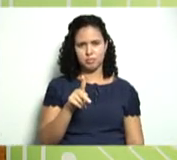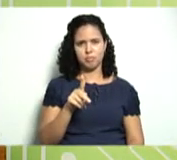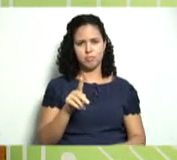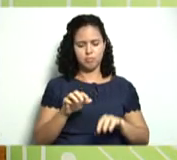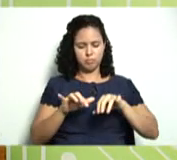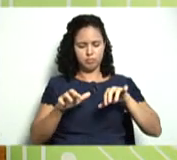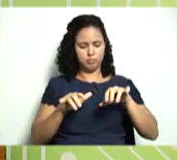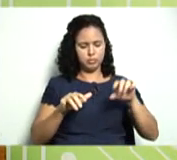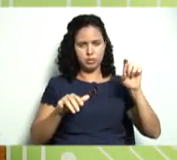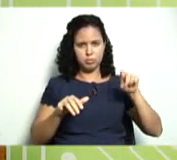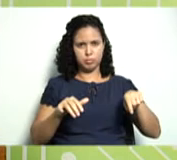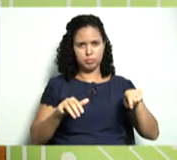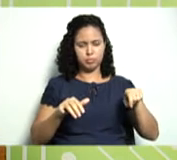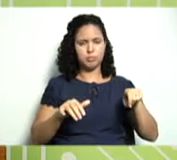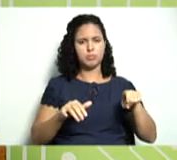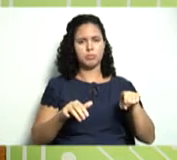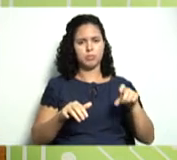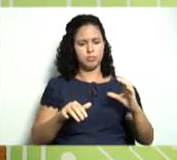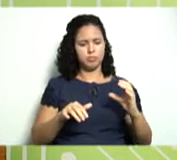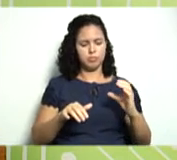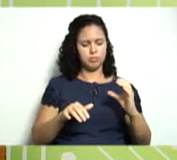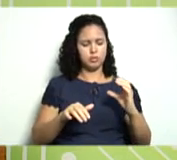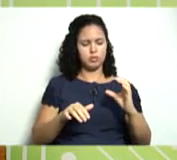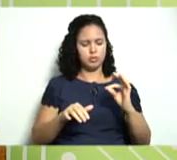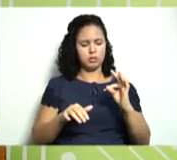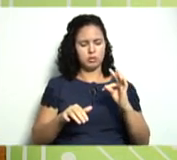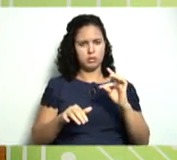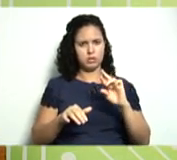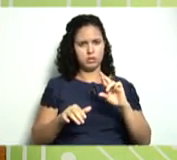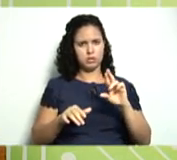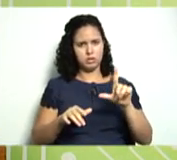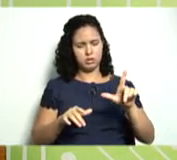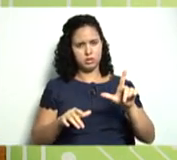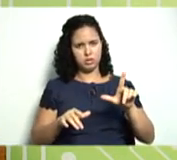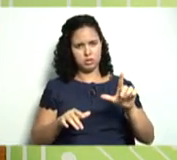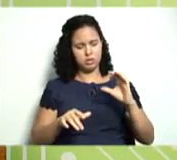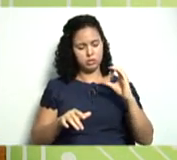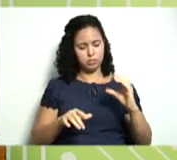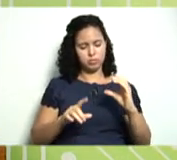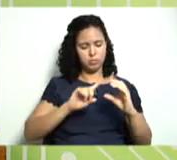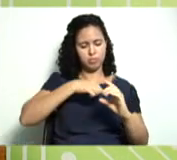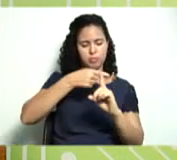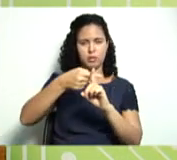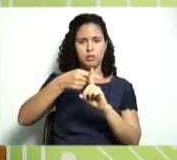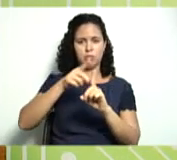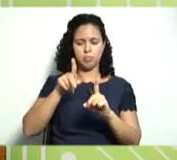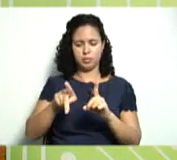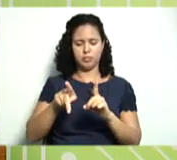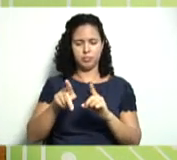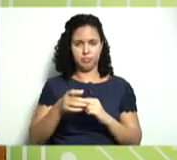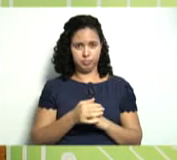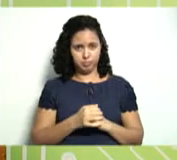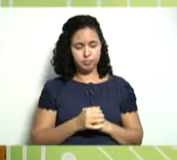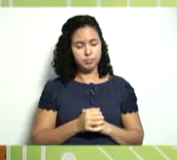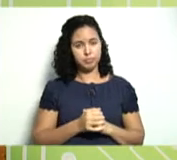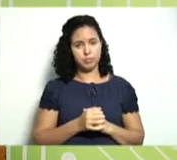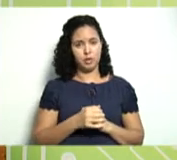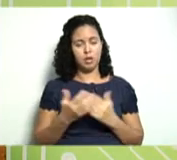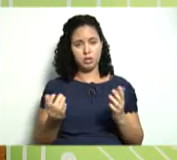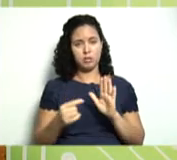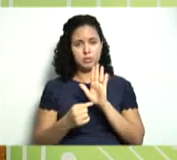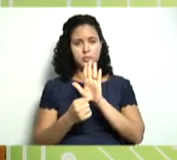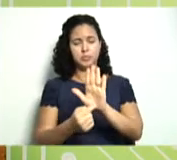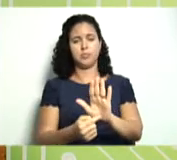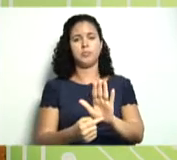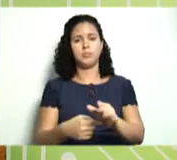ouviram falar do contra o pp que é a tecla de atalho para fazer a impressão eu vou mostrar pra vocês e mostrar qual é a janela que